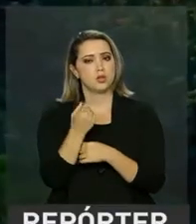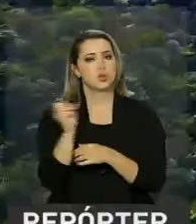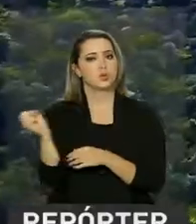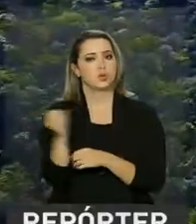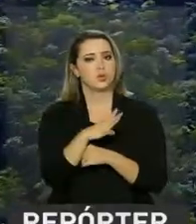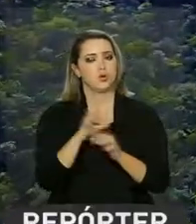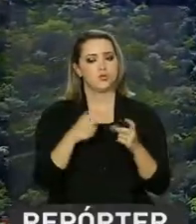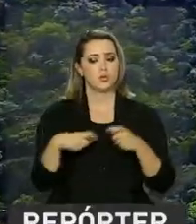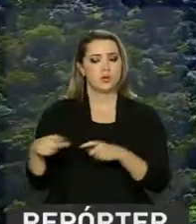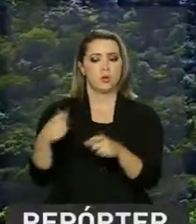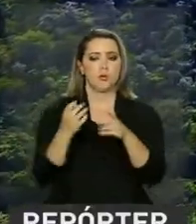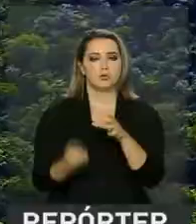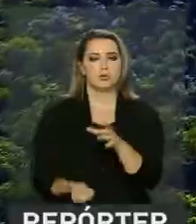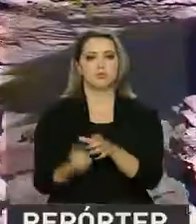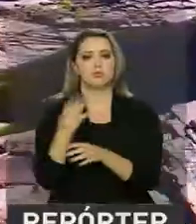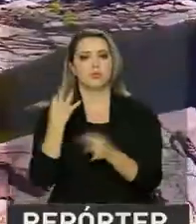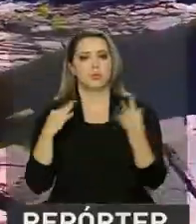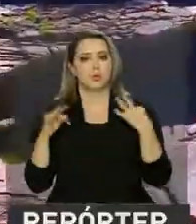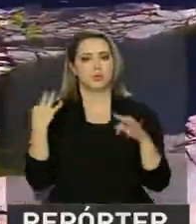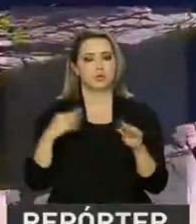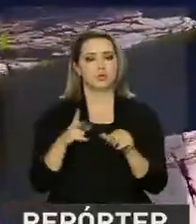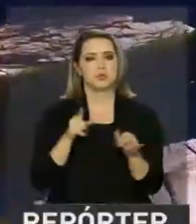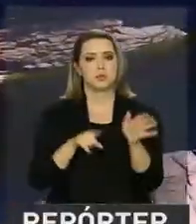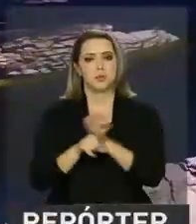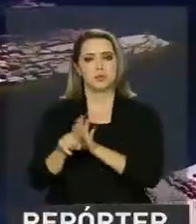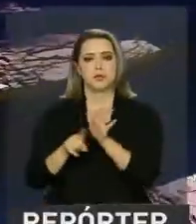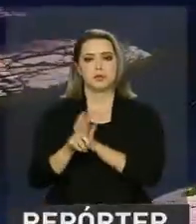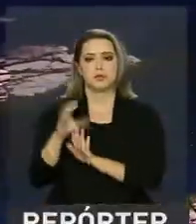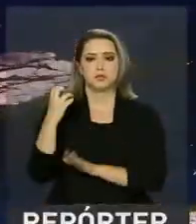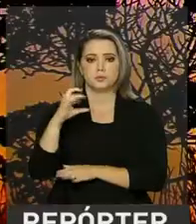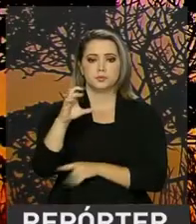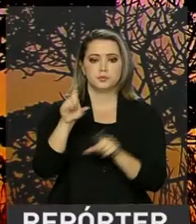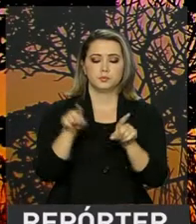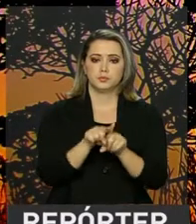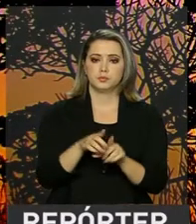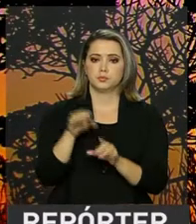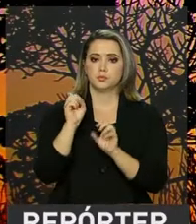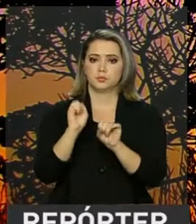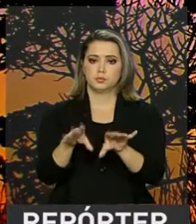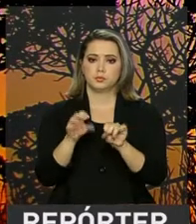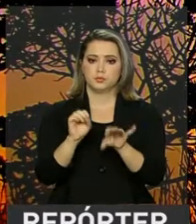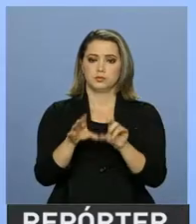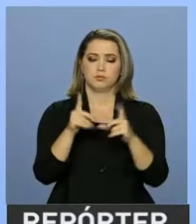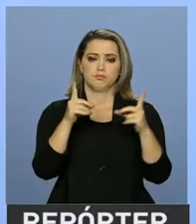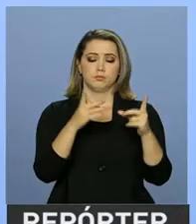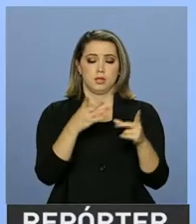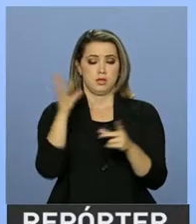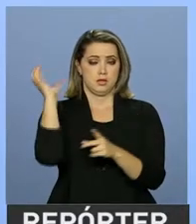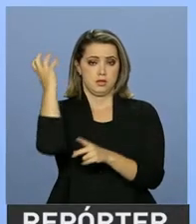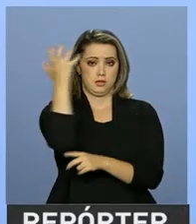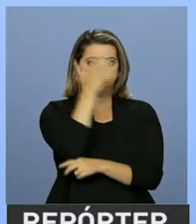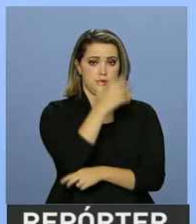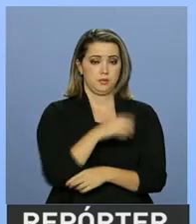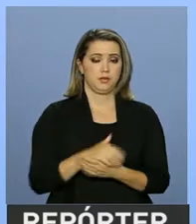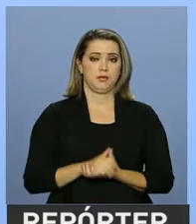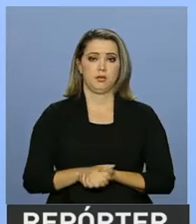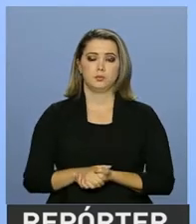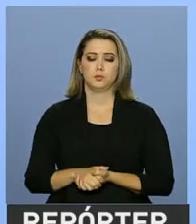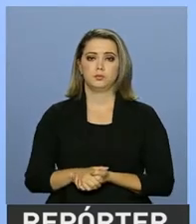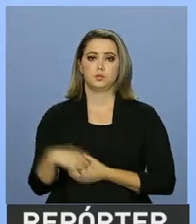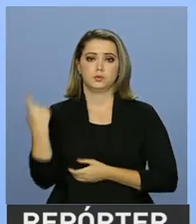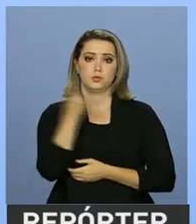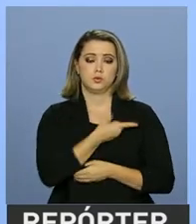áreas também devem promover o turismo pesquisas científicas e educação ambiental reforçamos a posição do